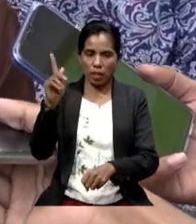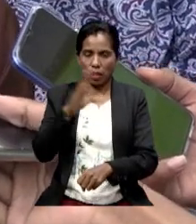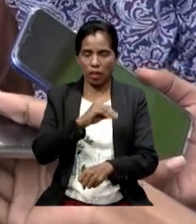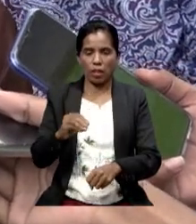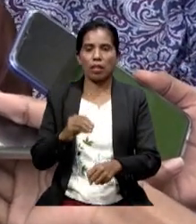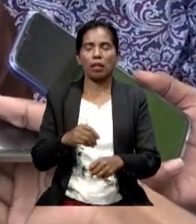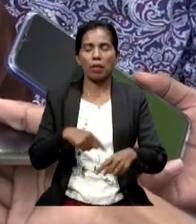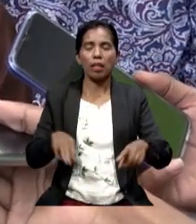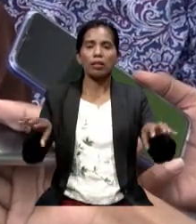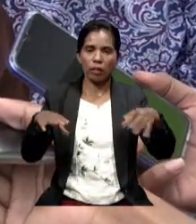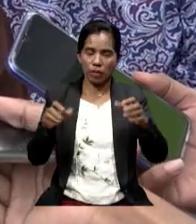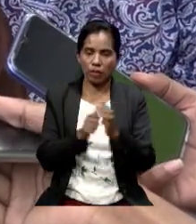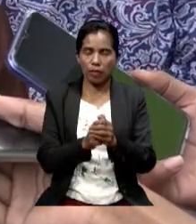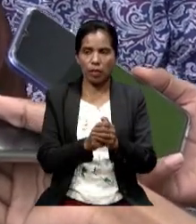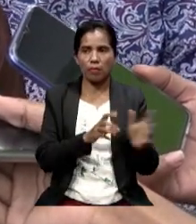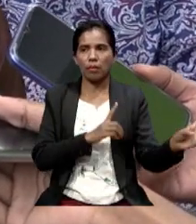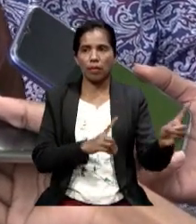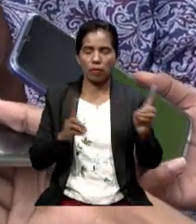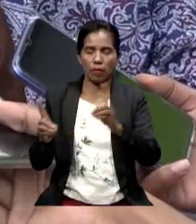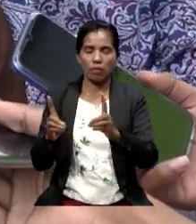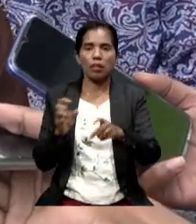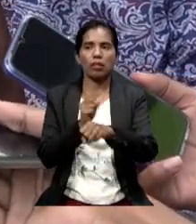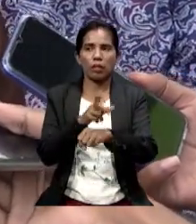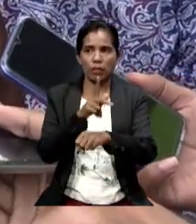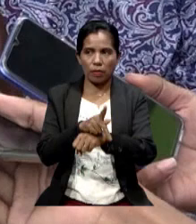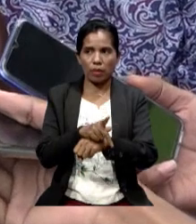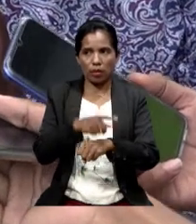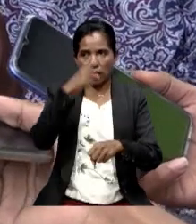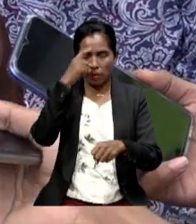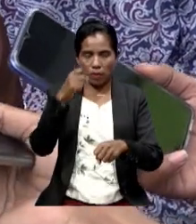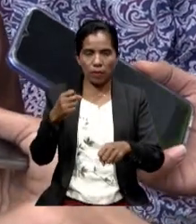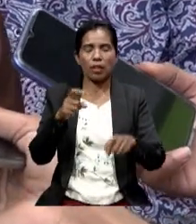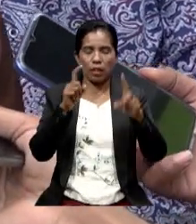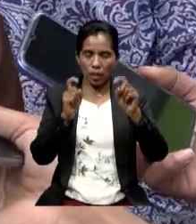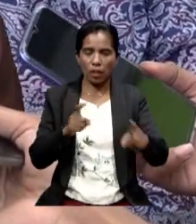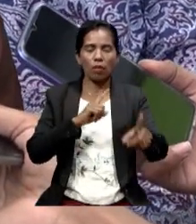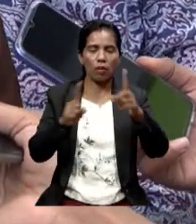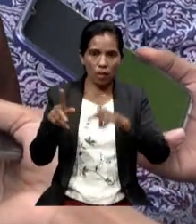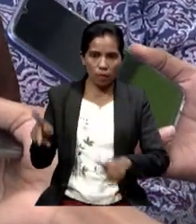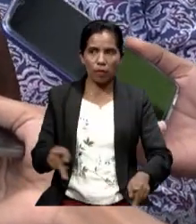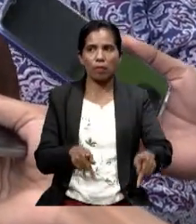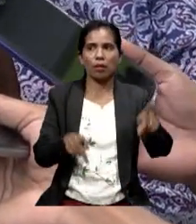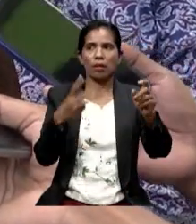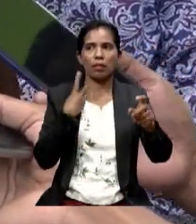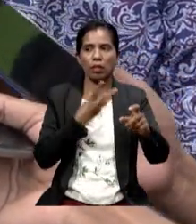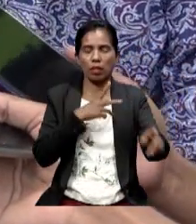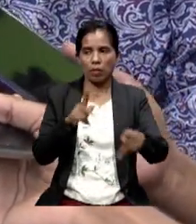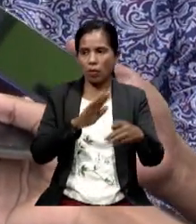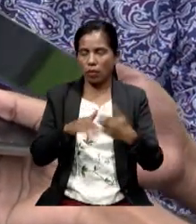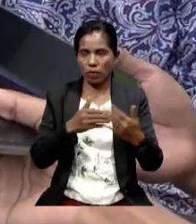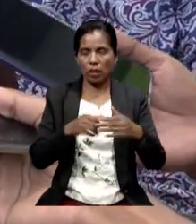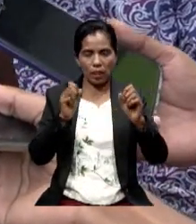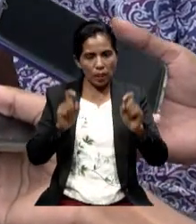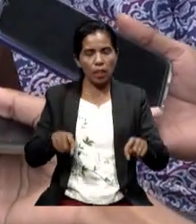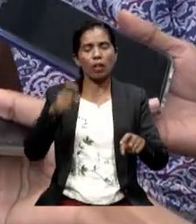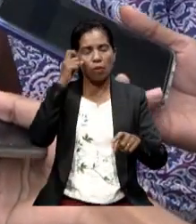zi implementador mak sepope tama ida ne ma tengser kuliah he publik para pu itena sidena unto tengser komprende